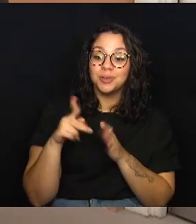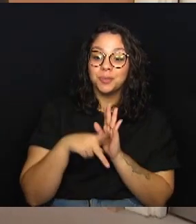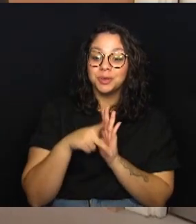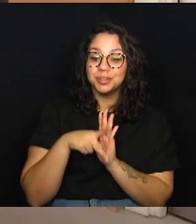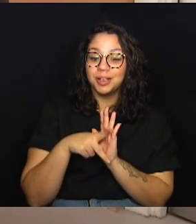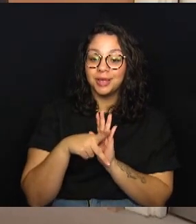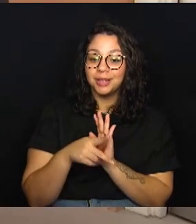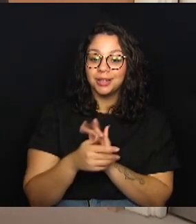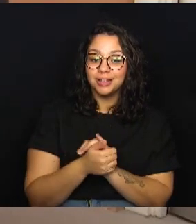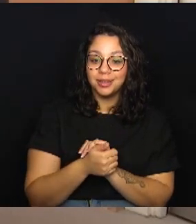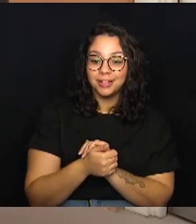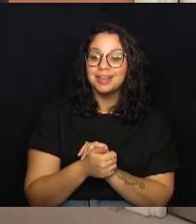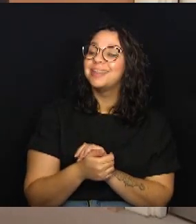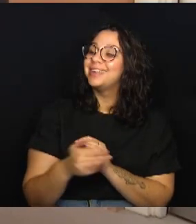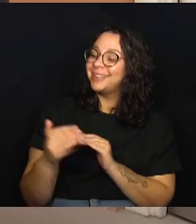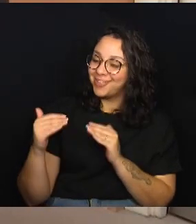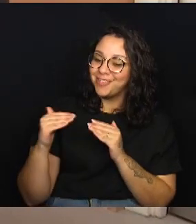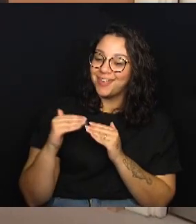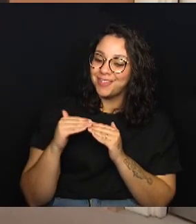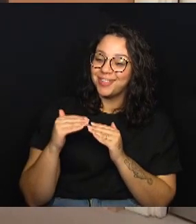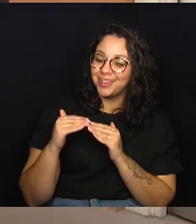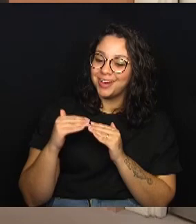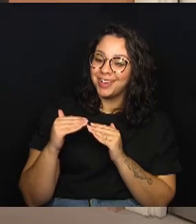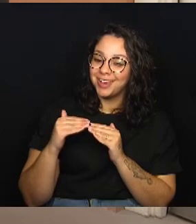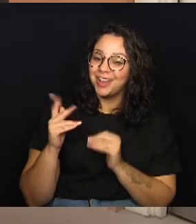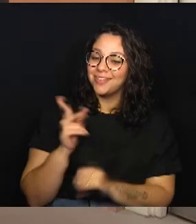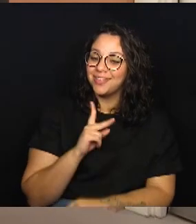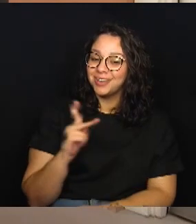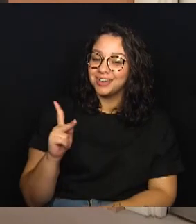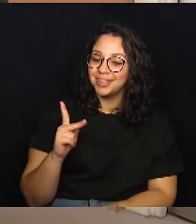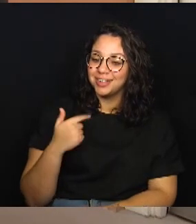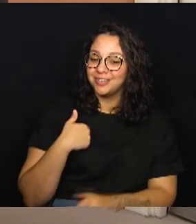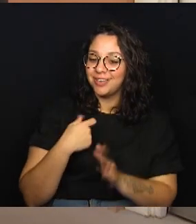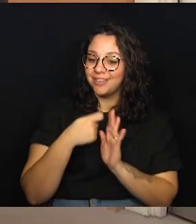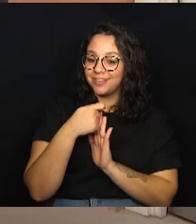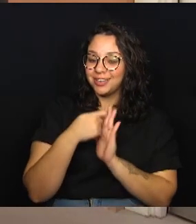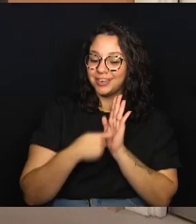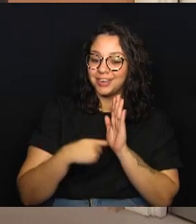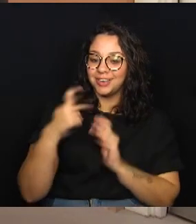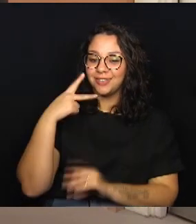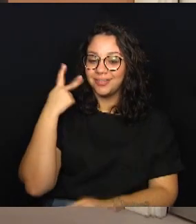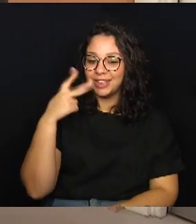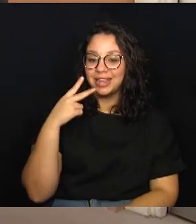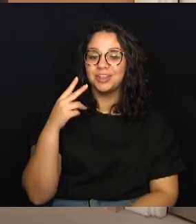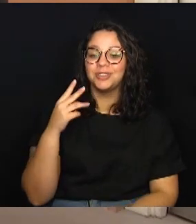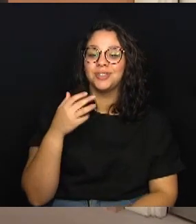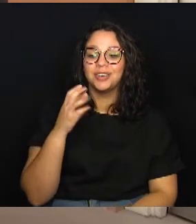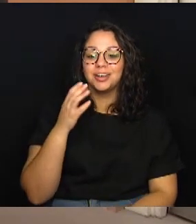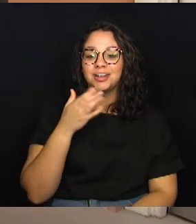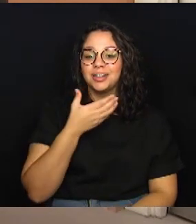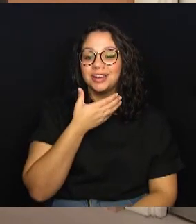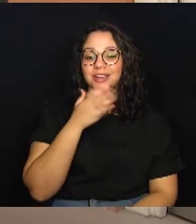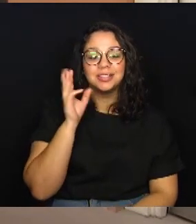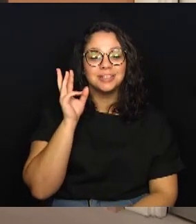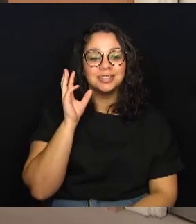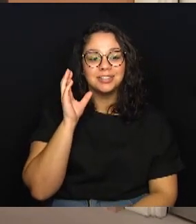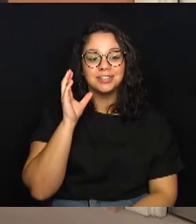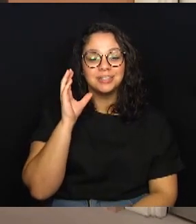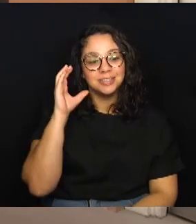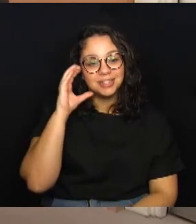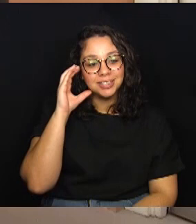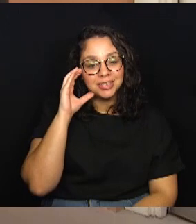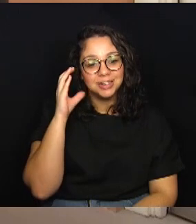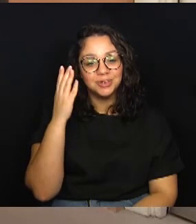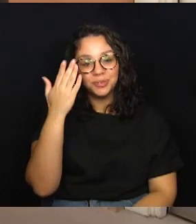nesse projeto favorável senhor presidente ao parecer do meu nobre amigo Vereador Luiz Cirilo